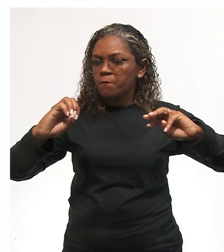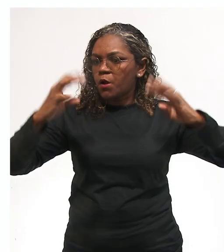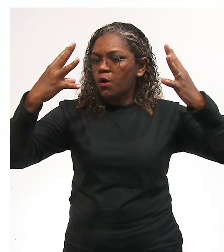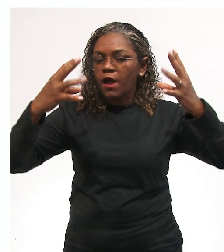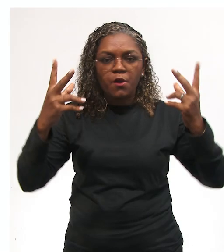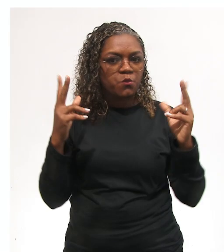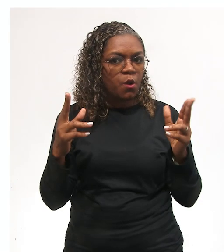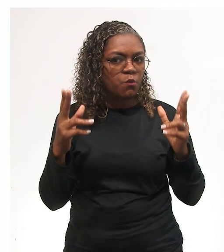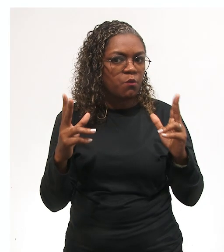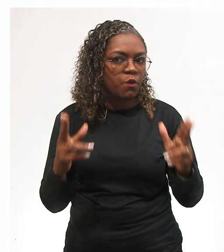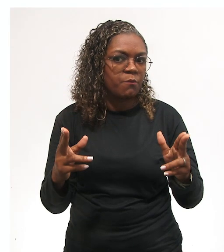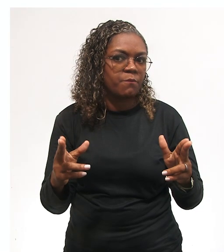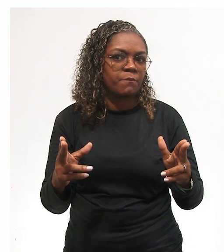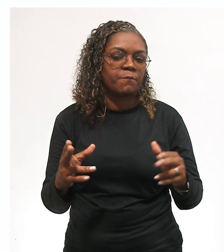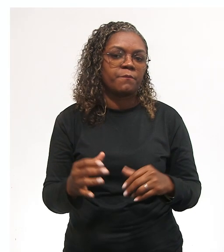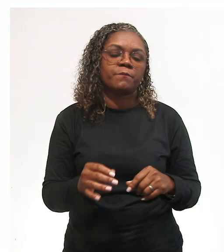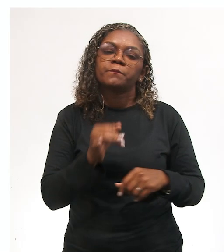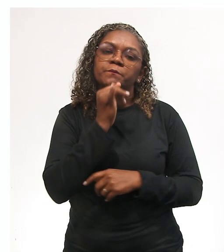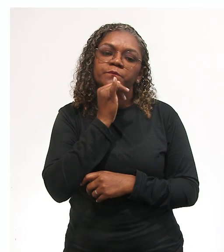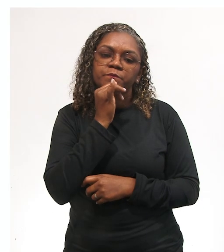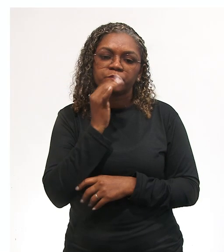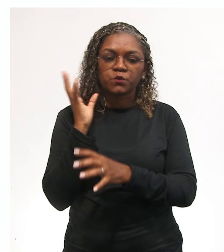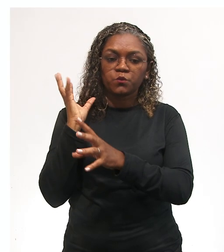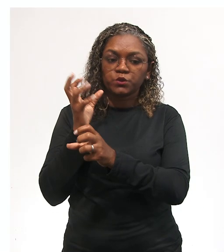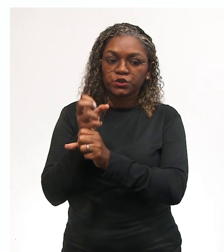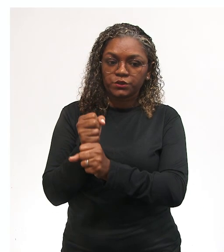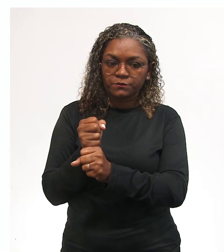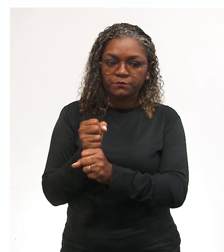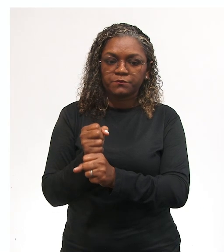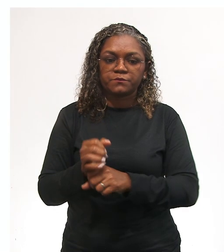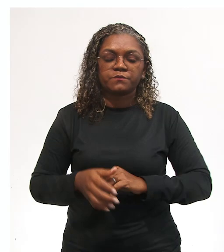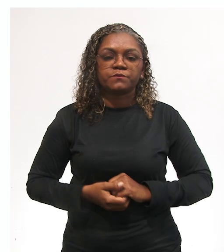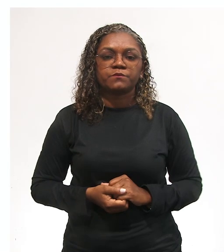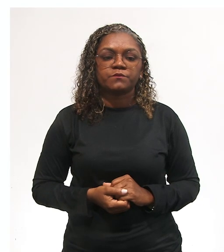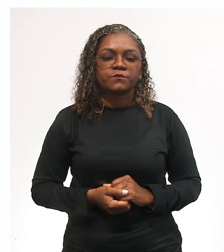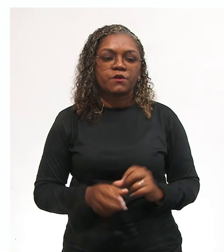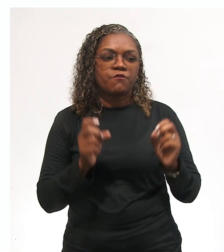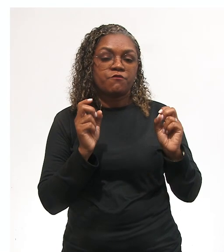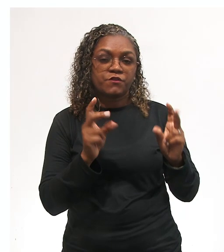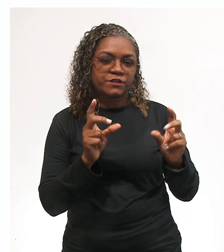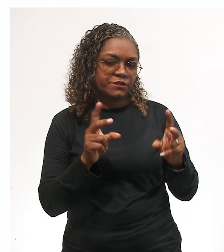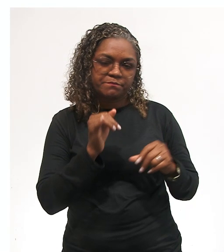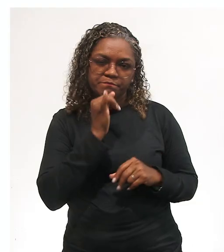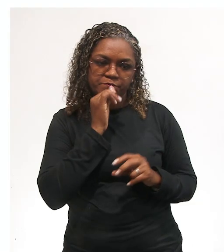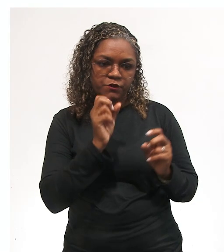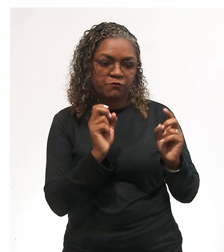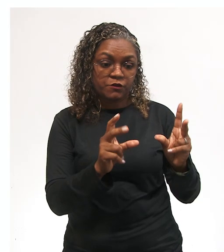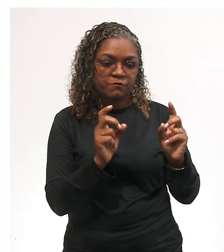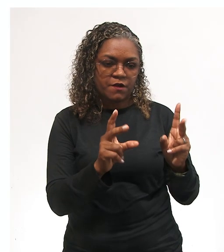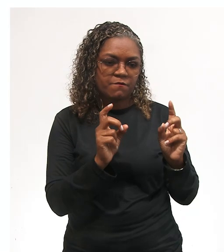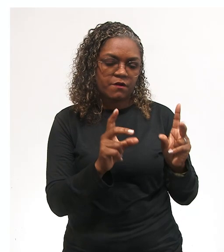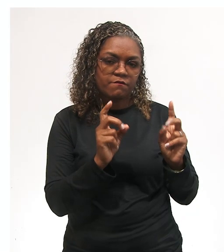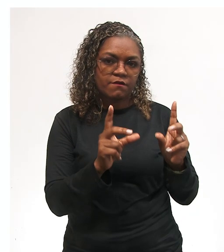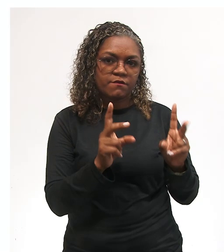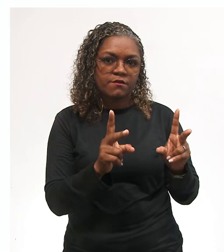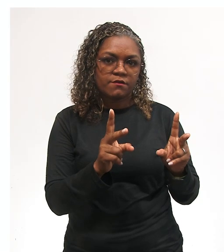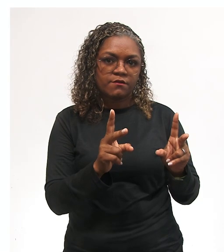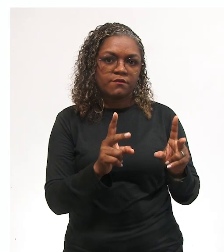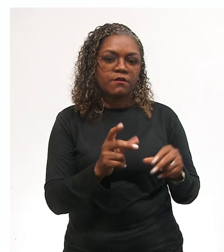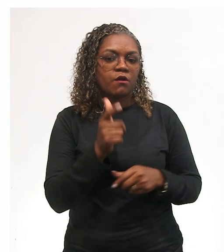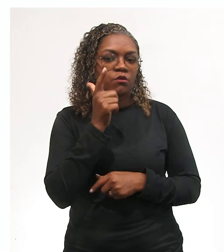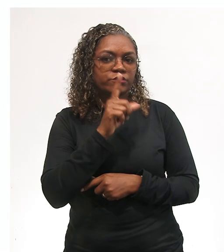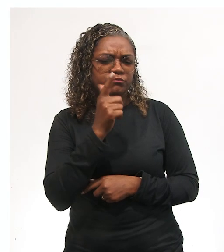o dobro. Por exemplo, quantidade vendida por faturamento. Então, tenho essas duas